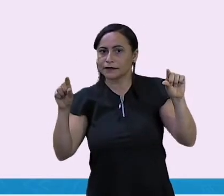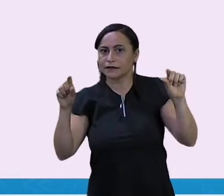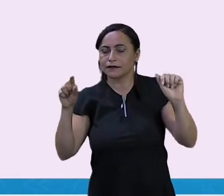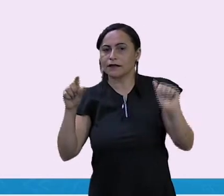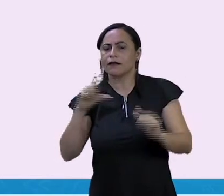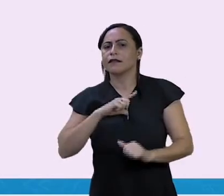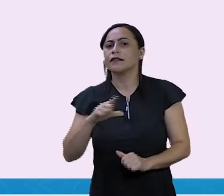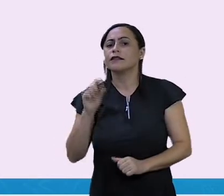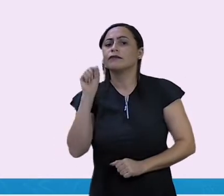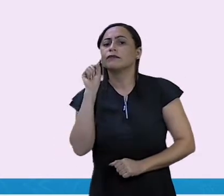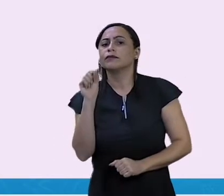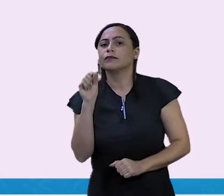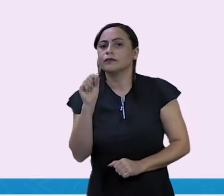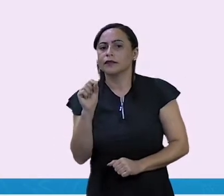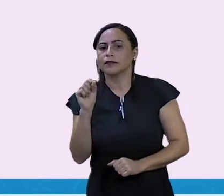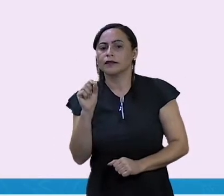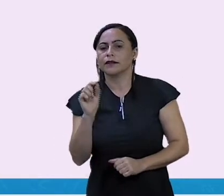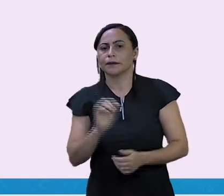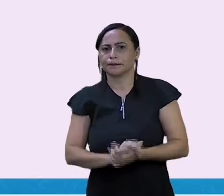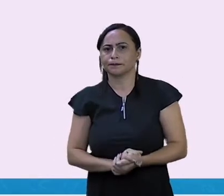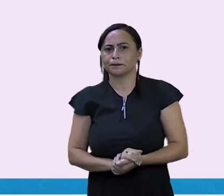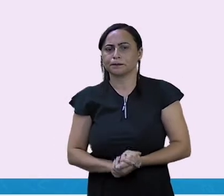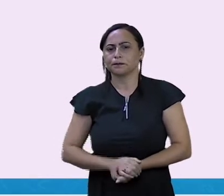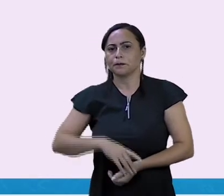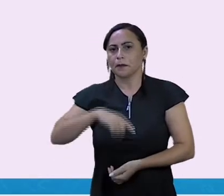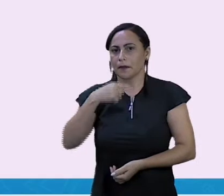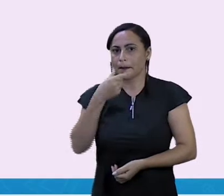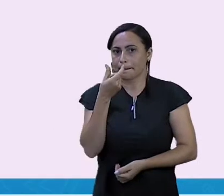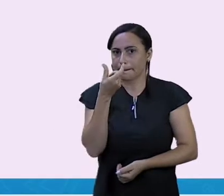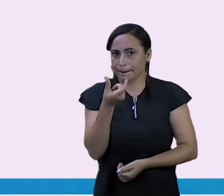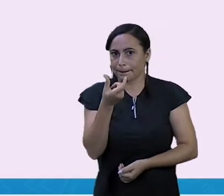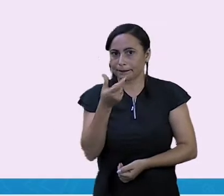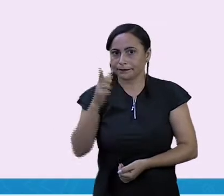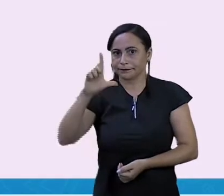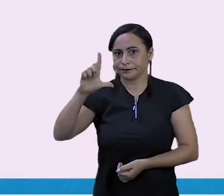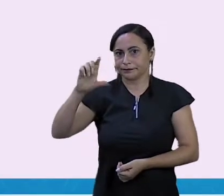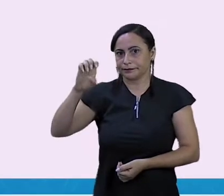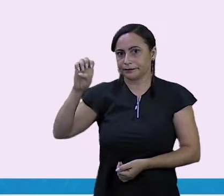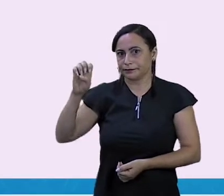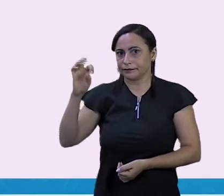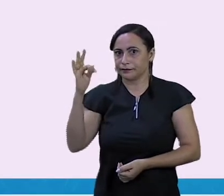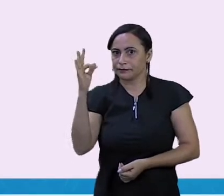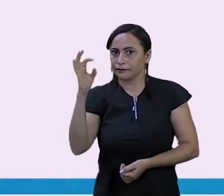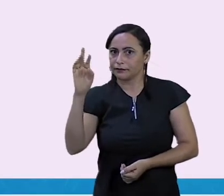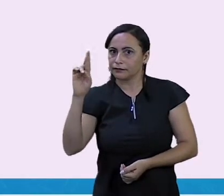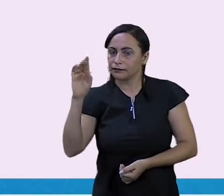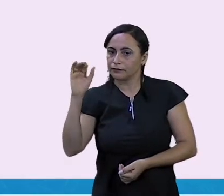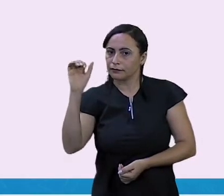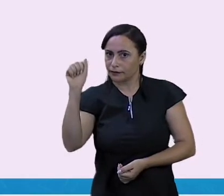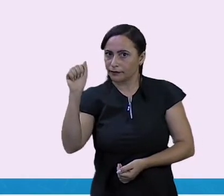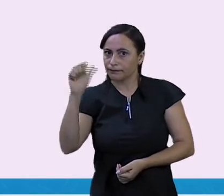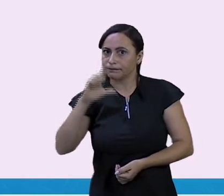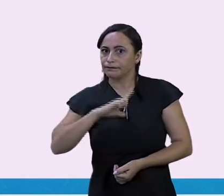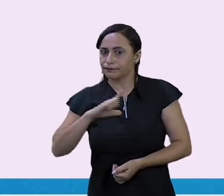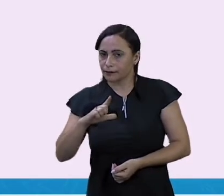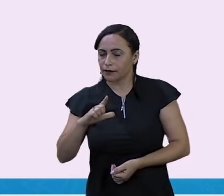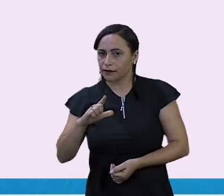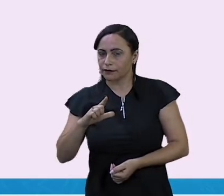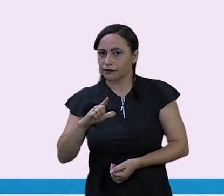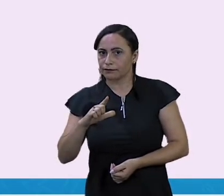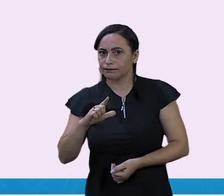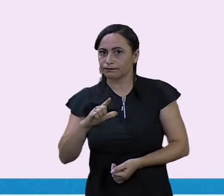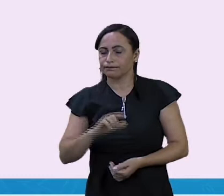frases que eu li, a palavra letra está presente? Em todas elas tem